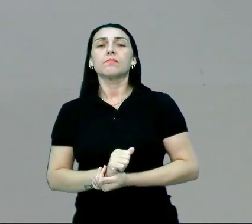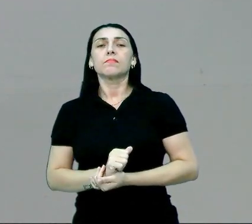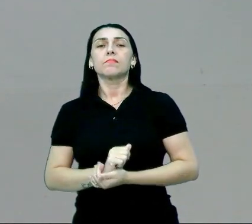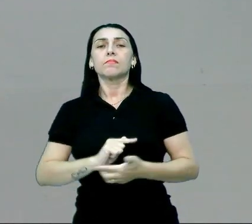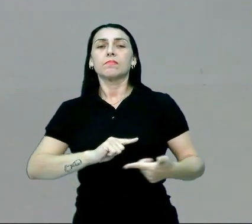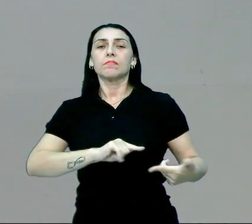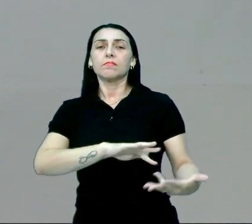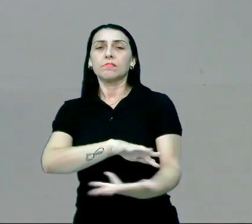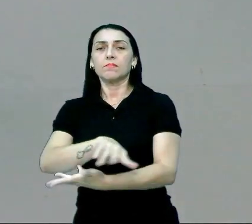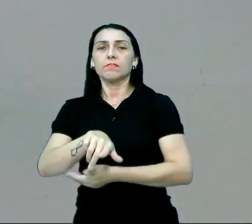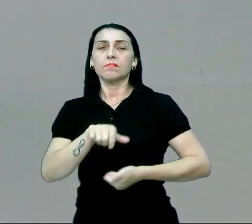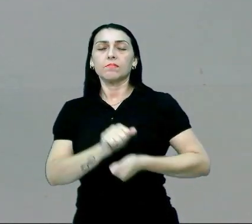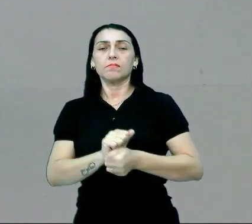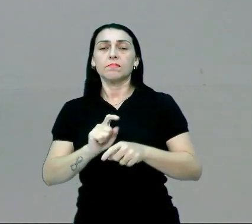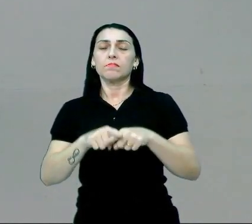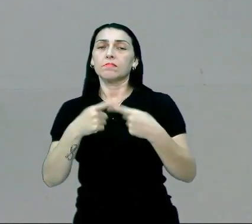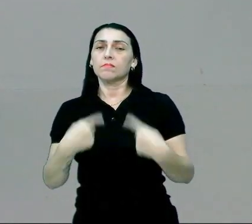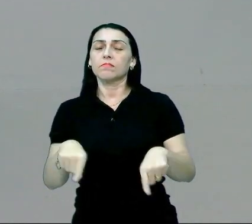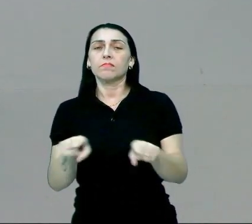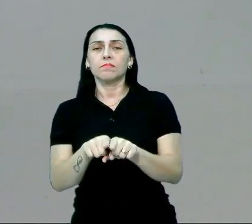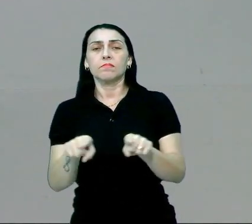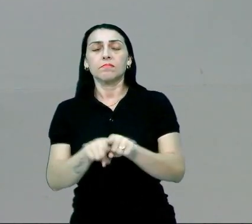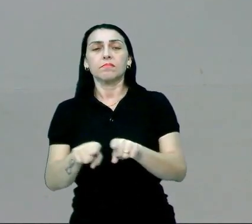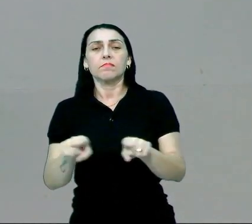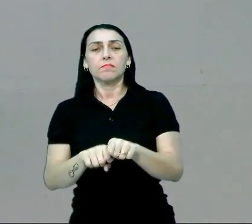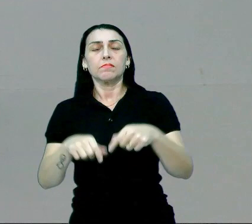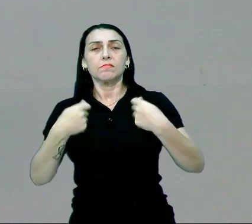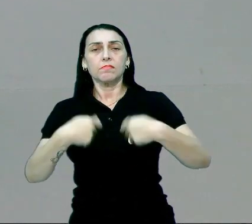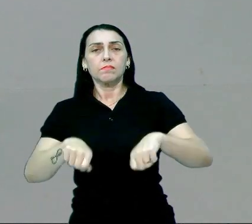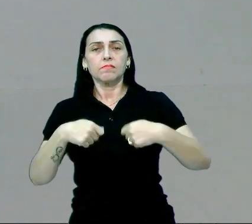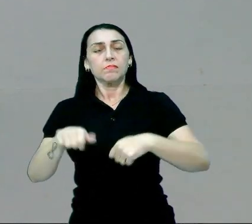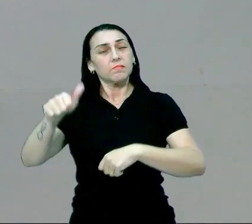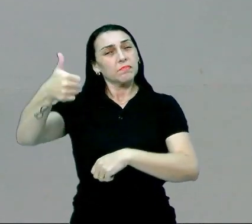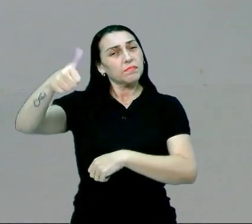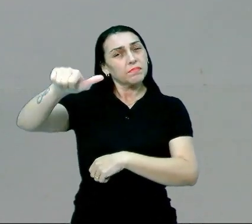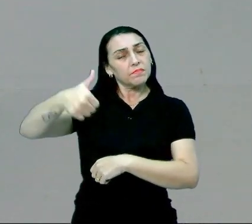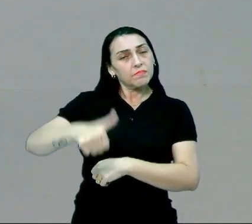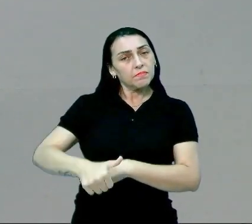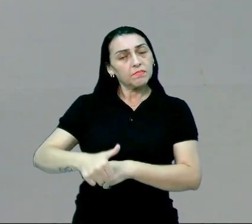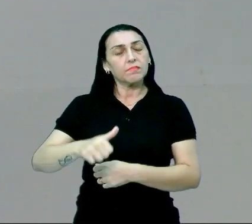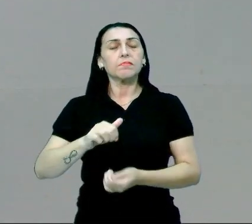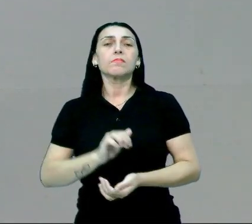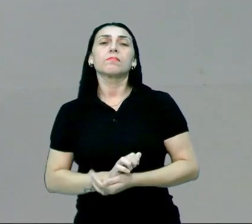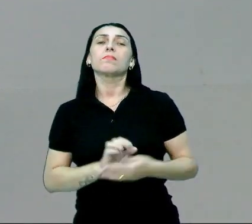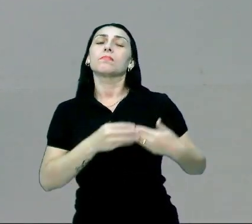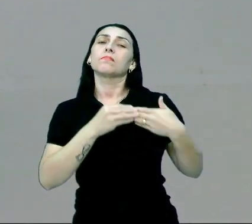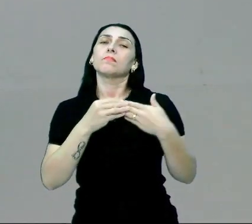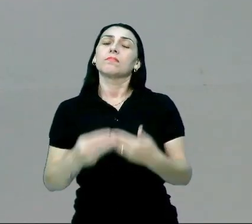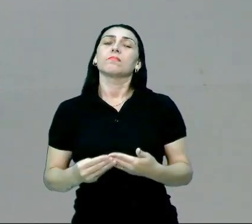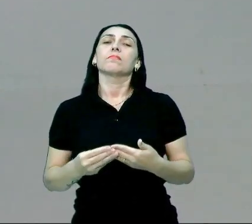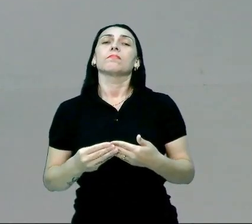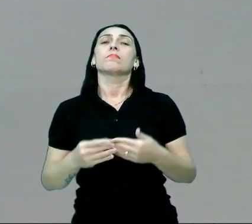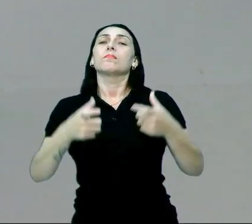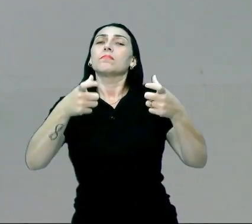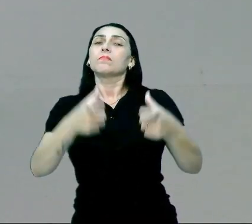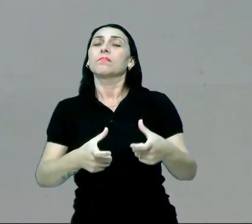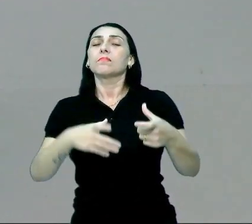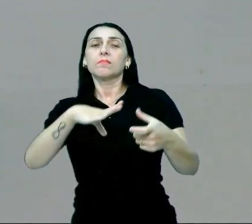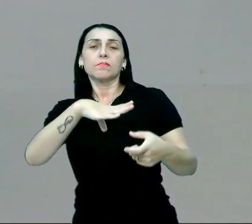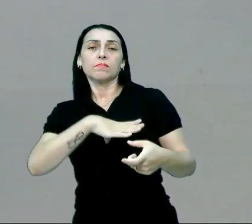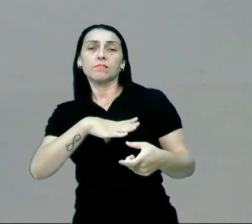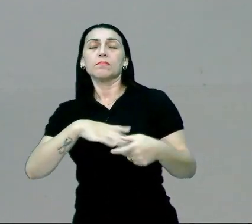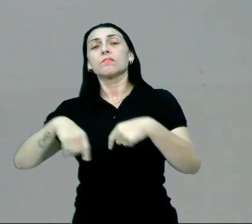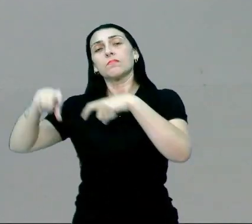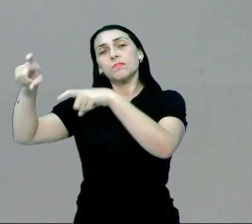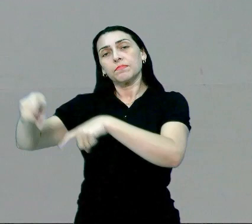da globalização, mas tudo isso precisa ser analisado levando em conta o espaço